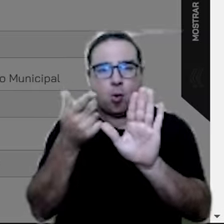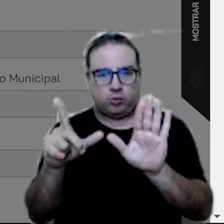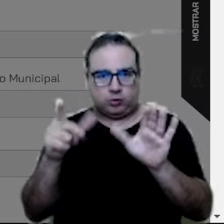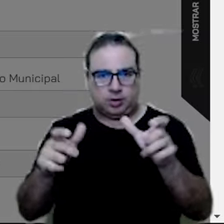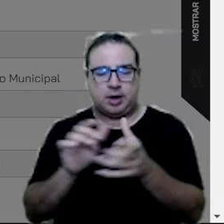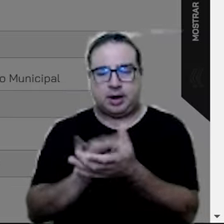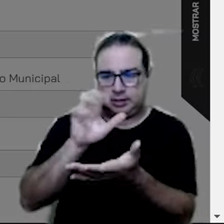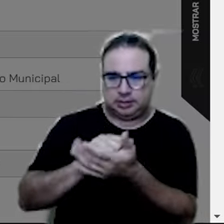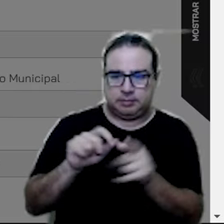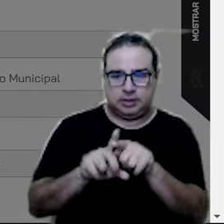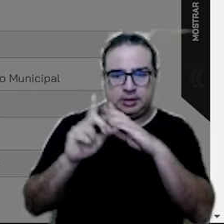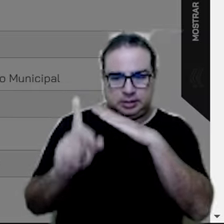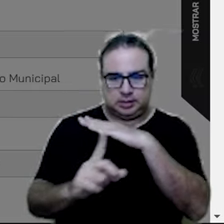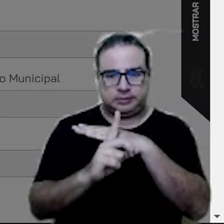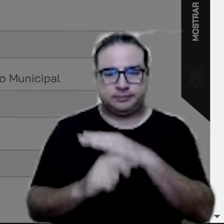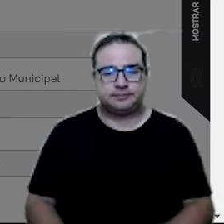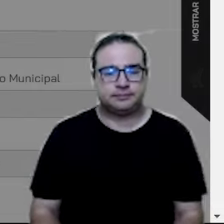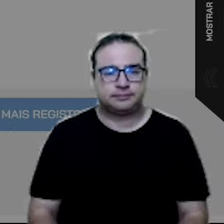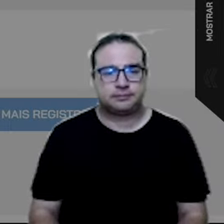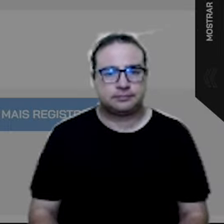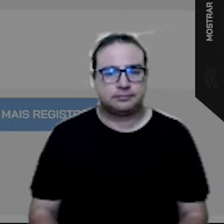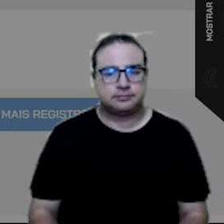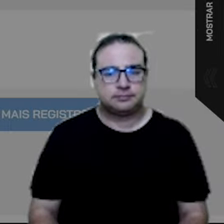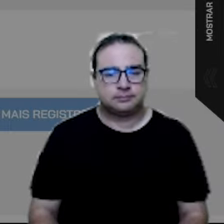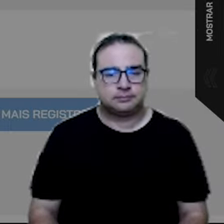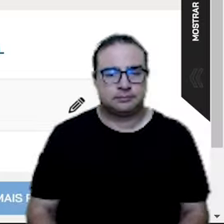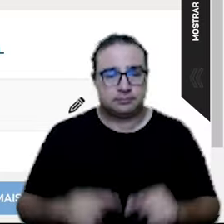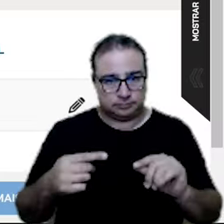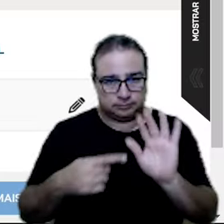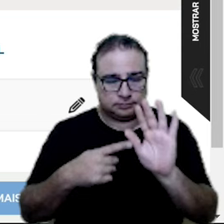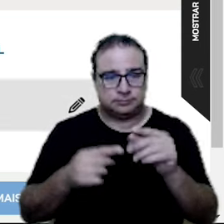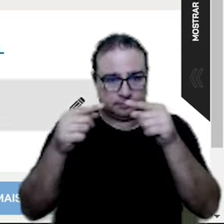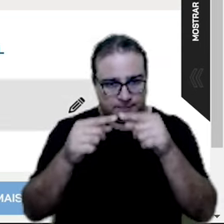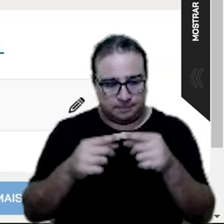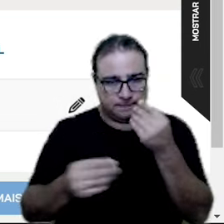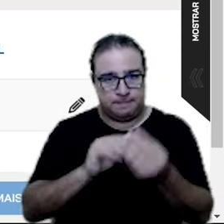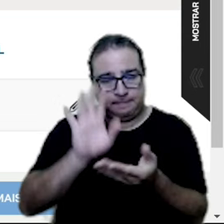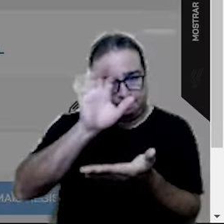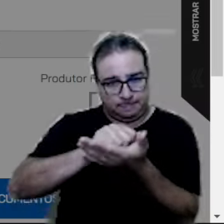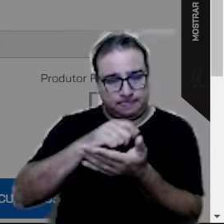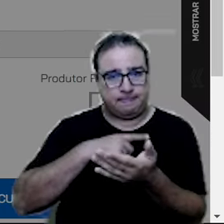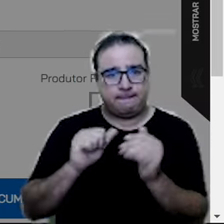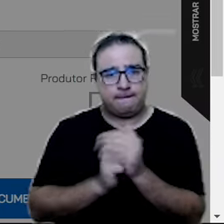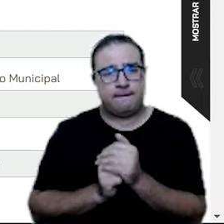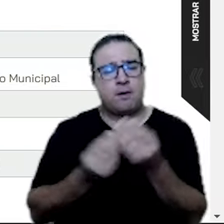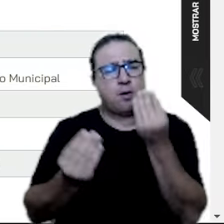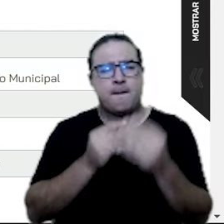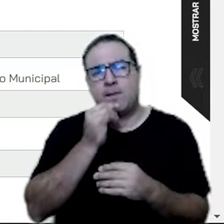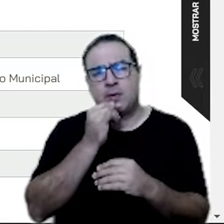aqui cadastramos o cliente fornecedor Aqui é onde a gente cadastra uma